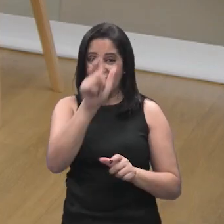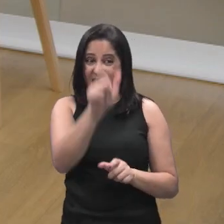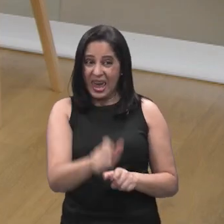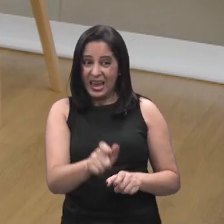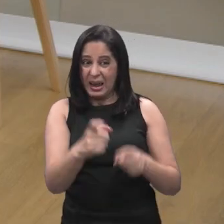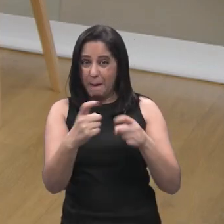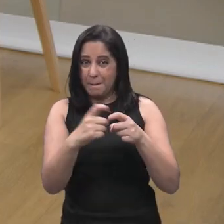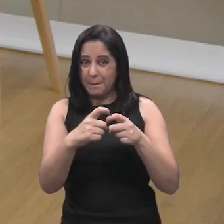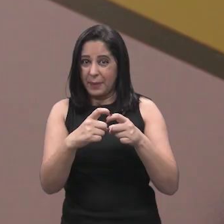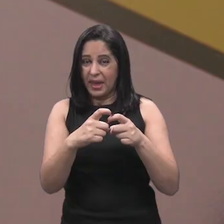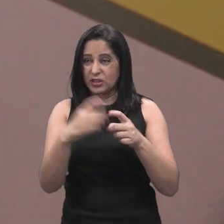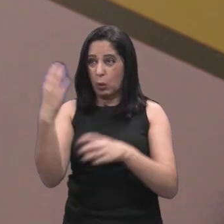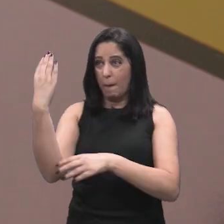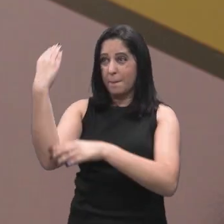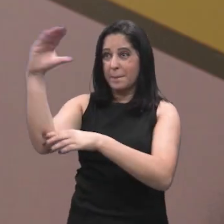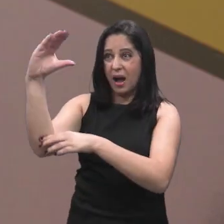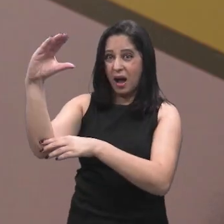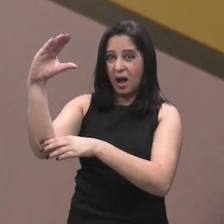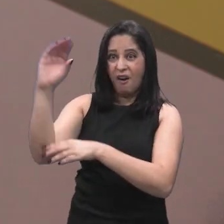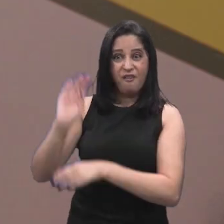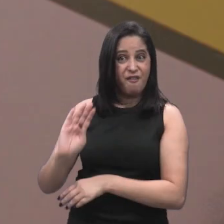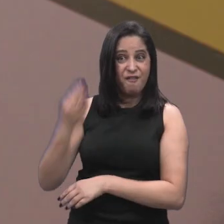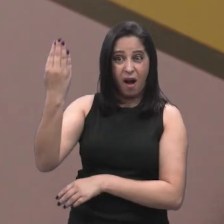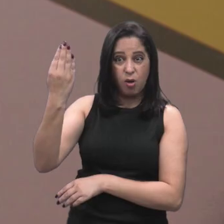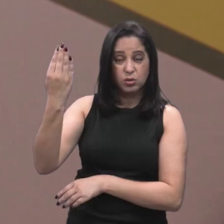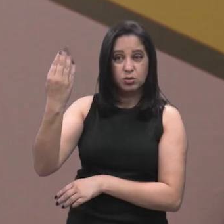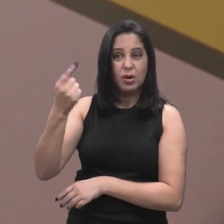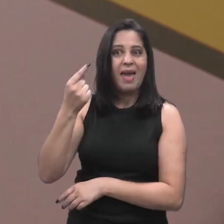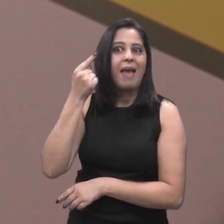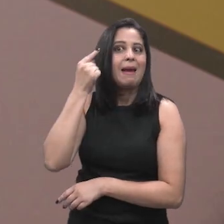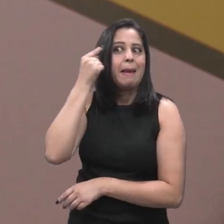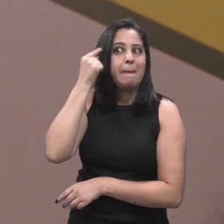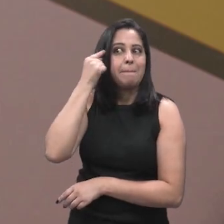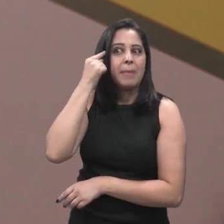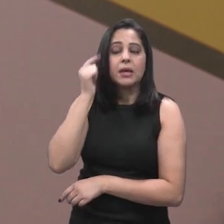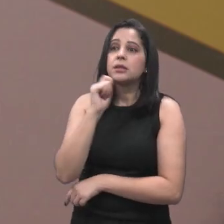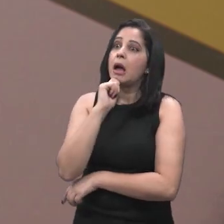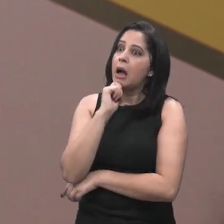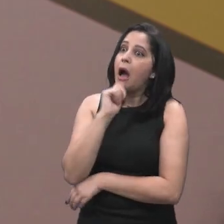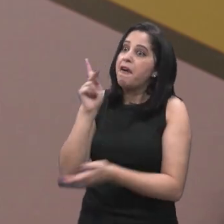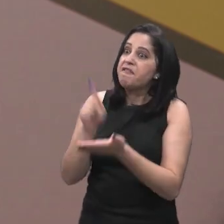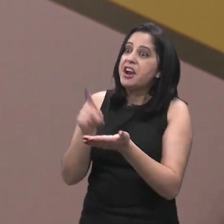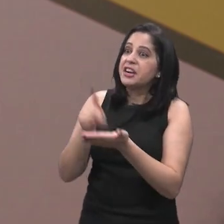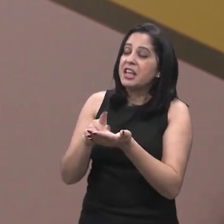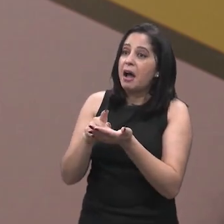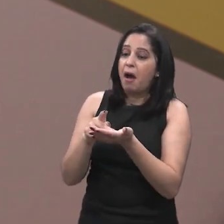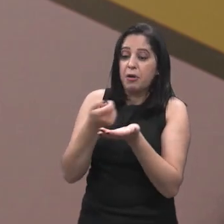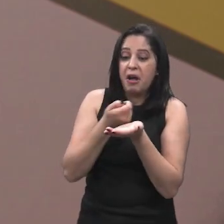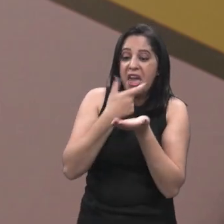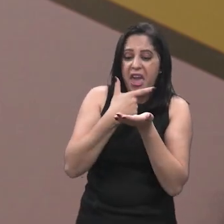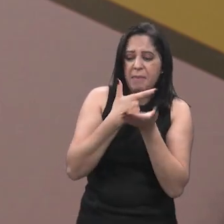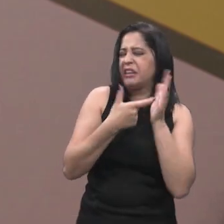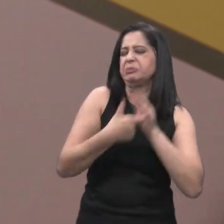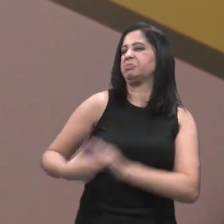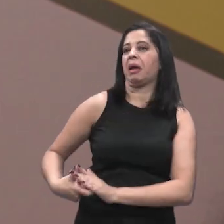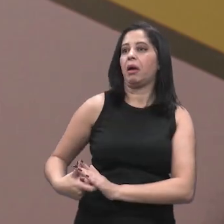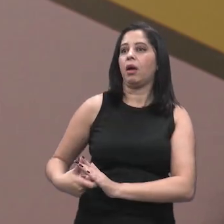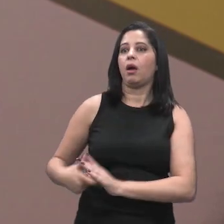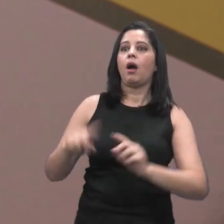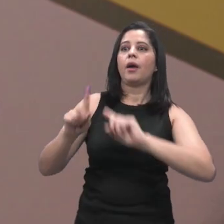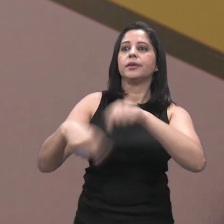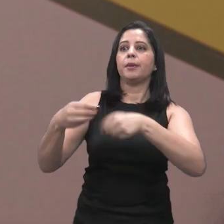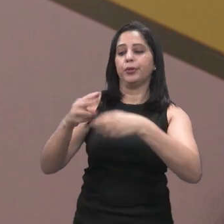chocante e preocupante ao mesmo tempo, porque uma coisa que um médico fale, a pessoa pode acreditar que aquilo é uma